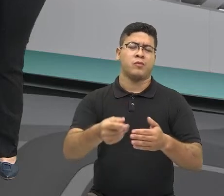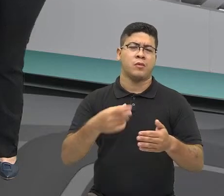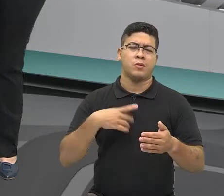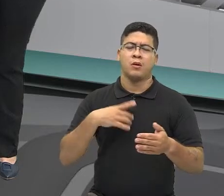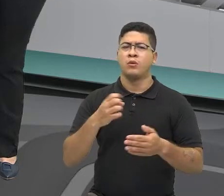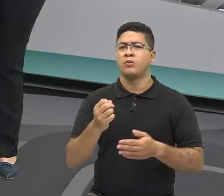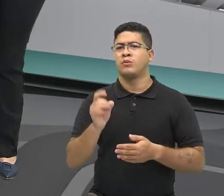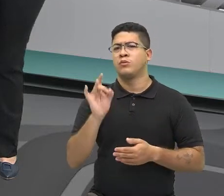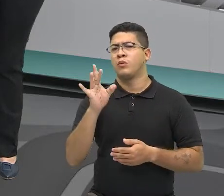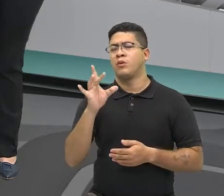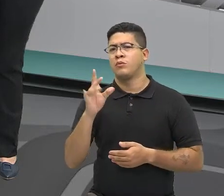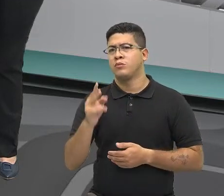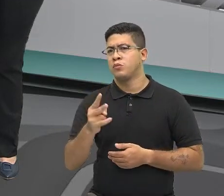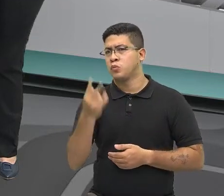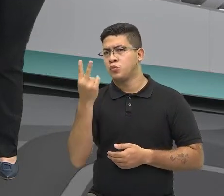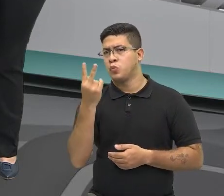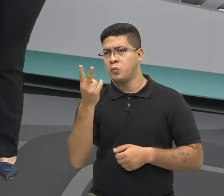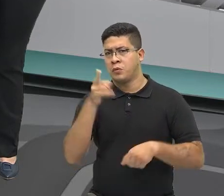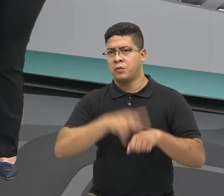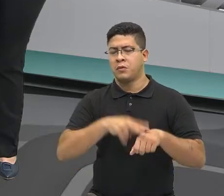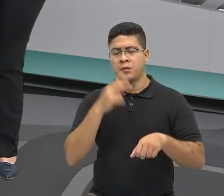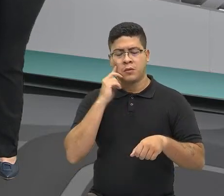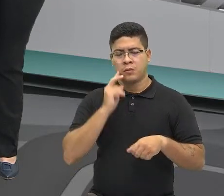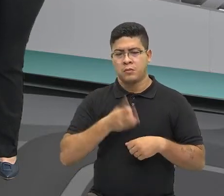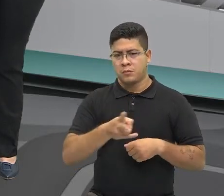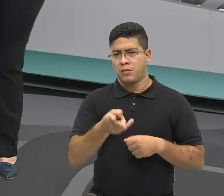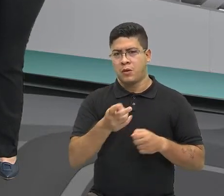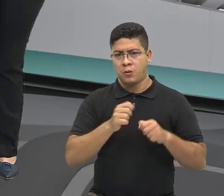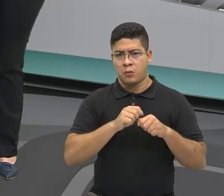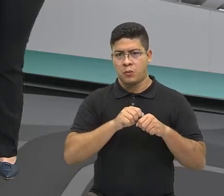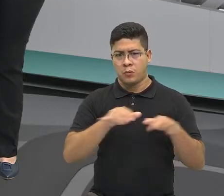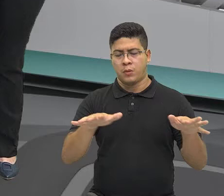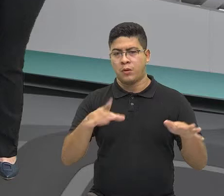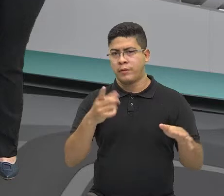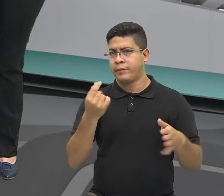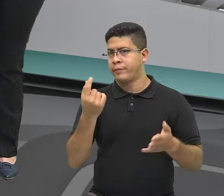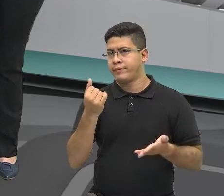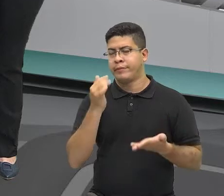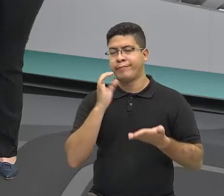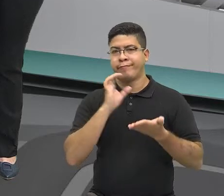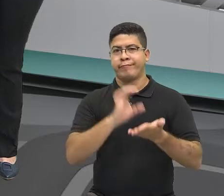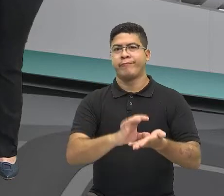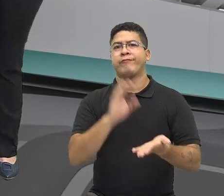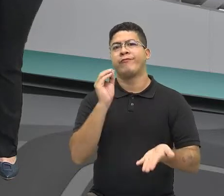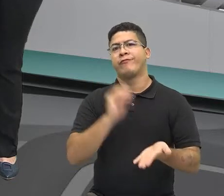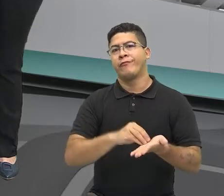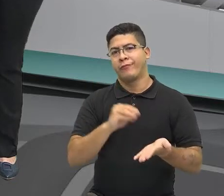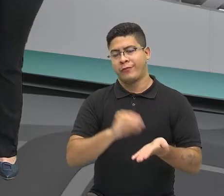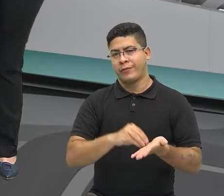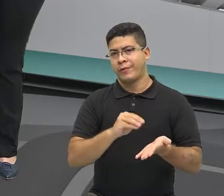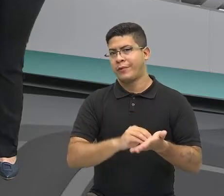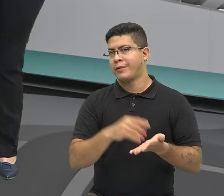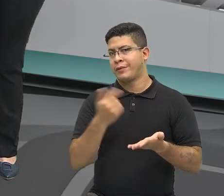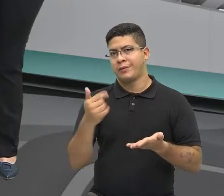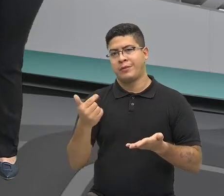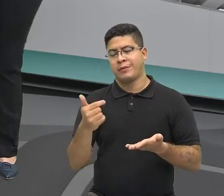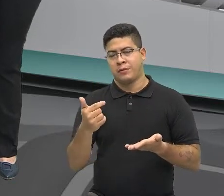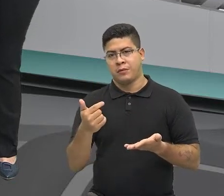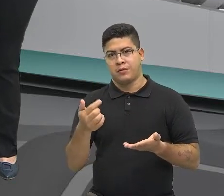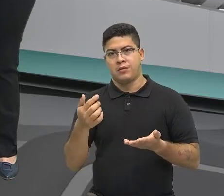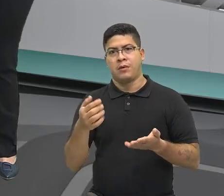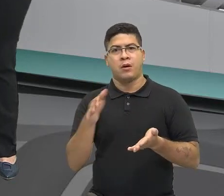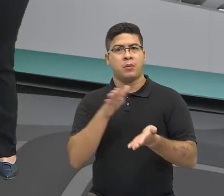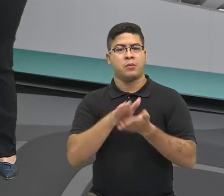houve 2 tiragens dela, né? Por falta de financiamento, não tinha mais grana, né, para